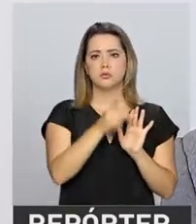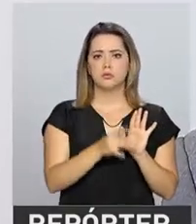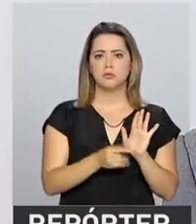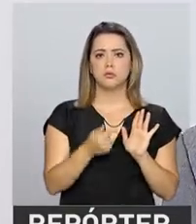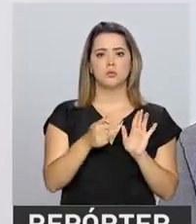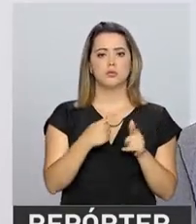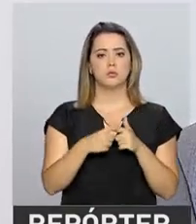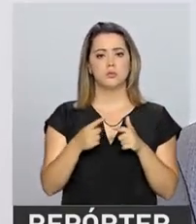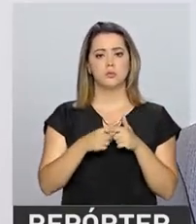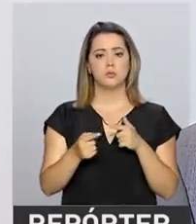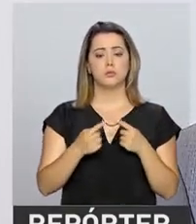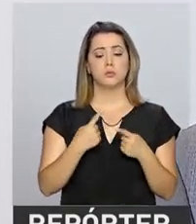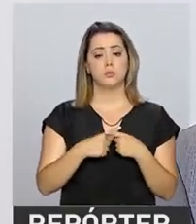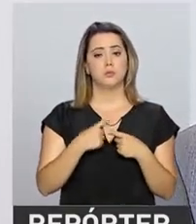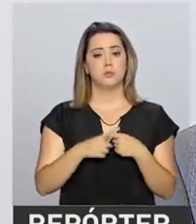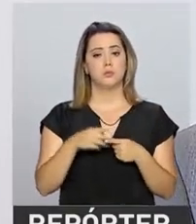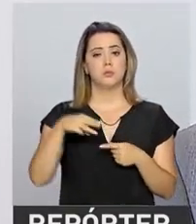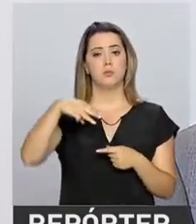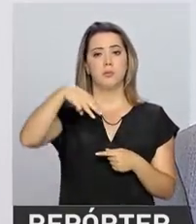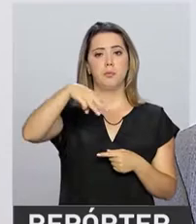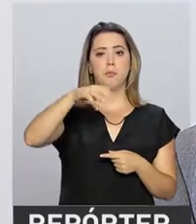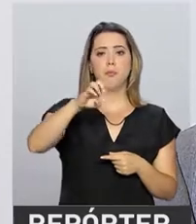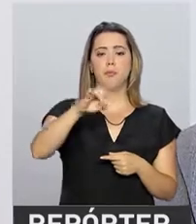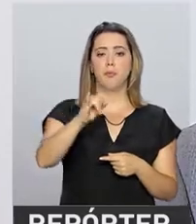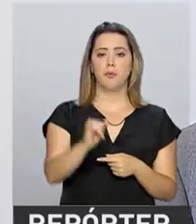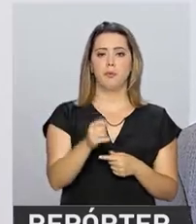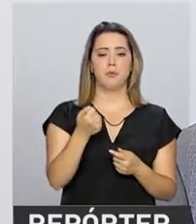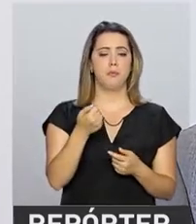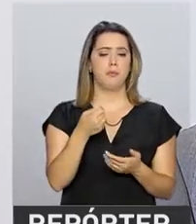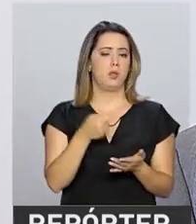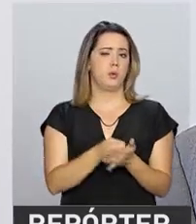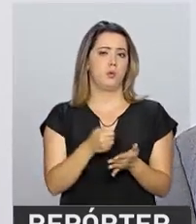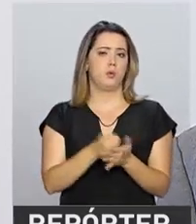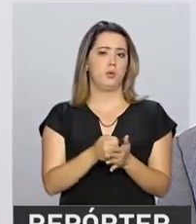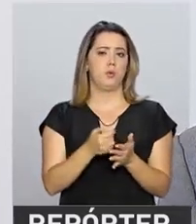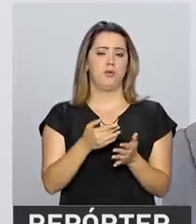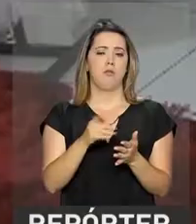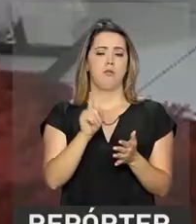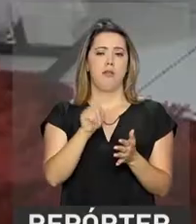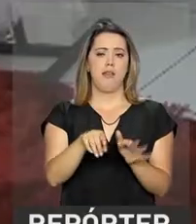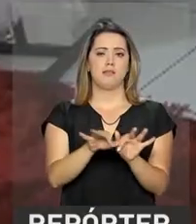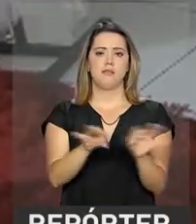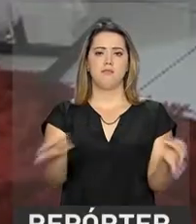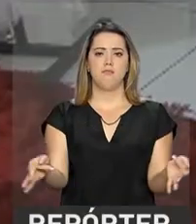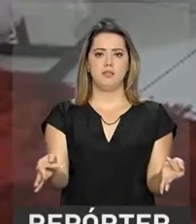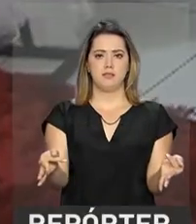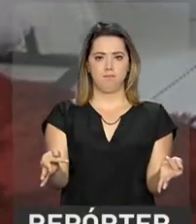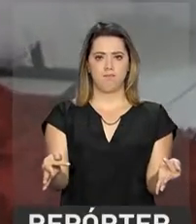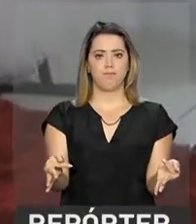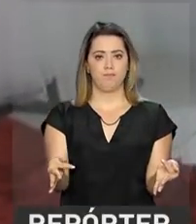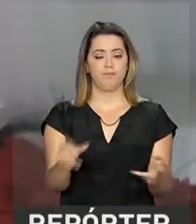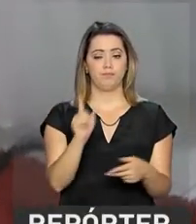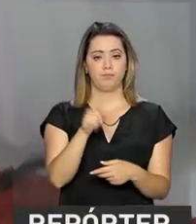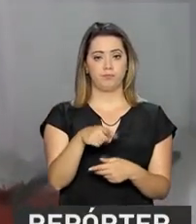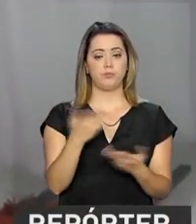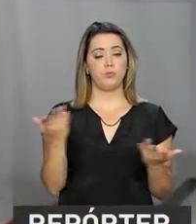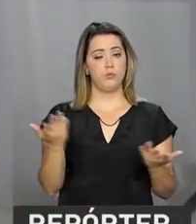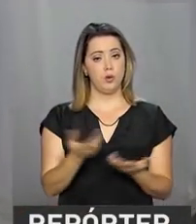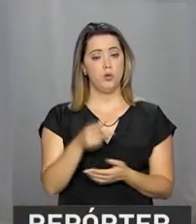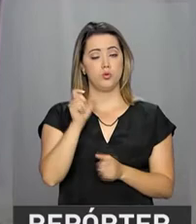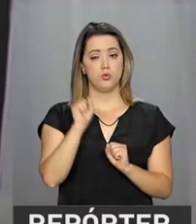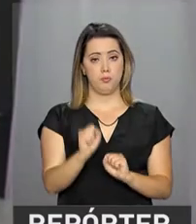machucar até porque o beitar a exemplo de burocracias atualmente pode ser um microempreendedor